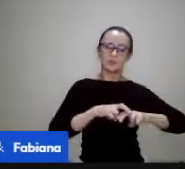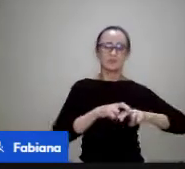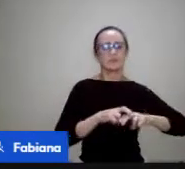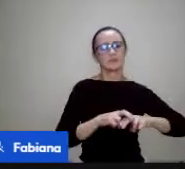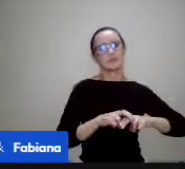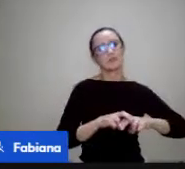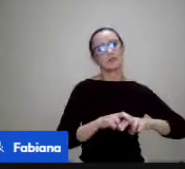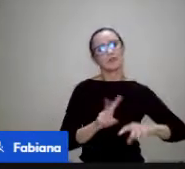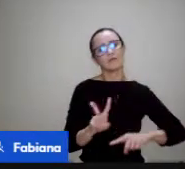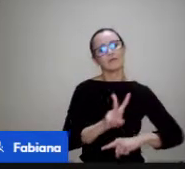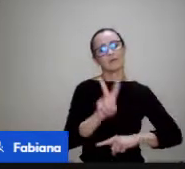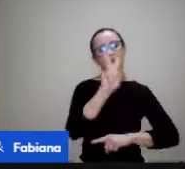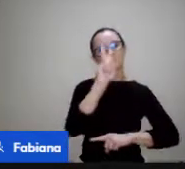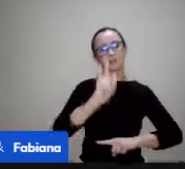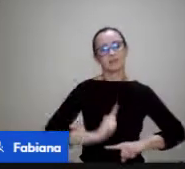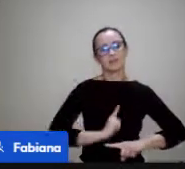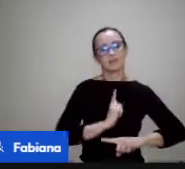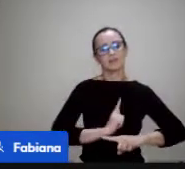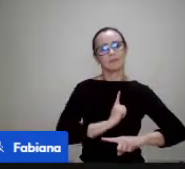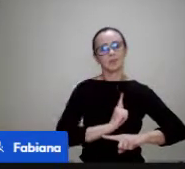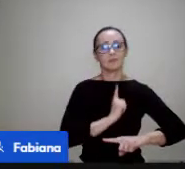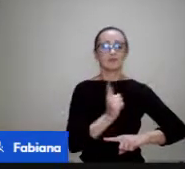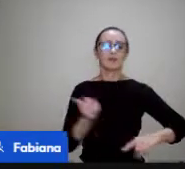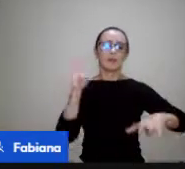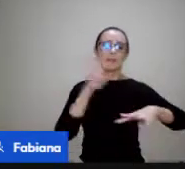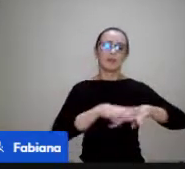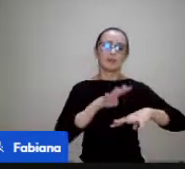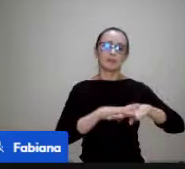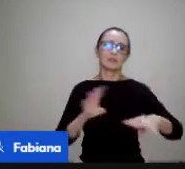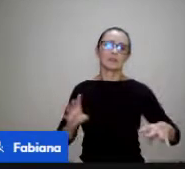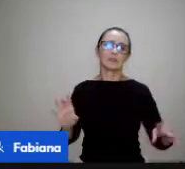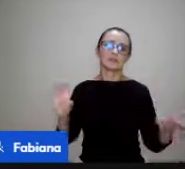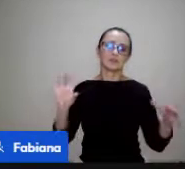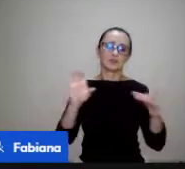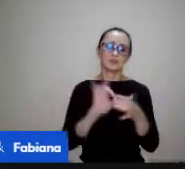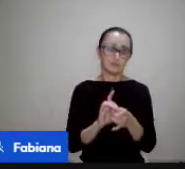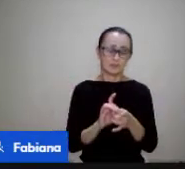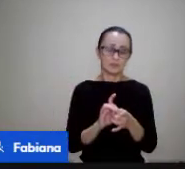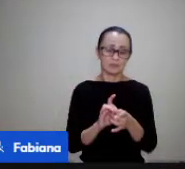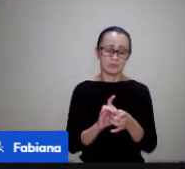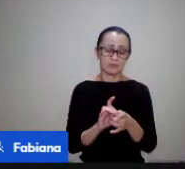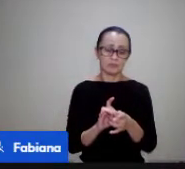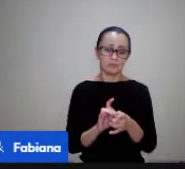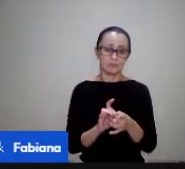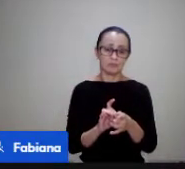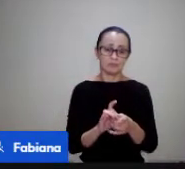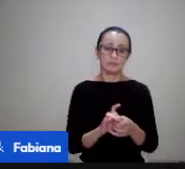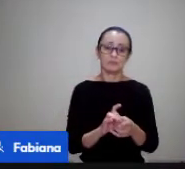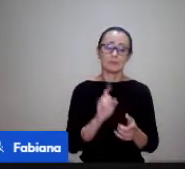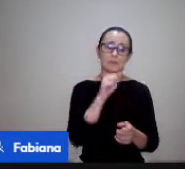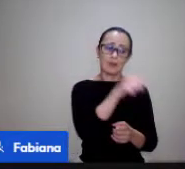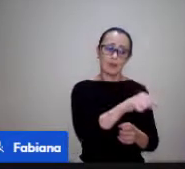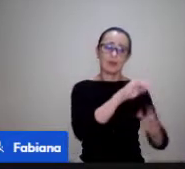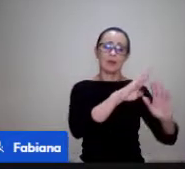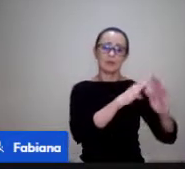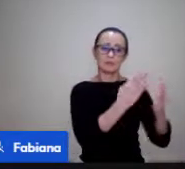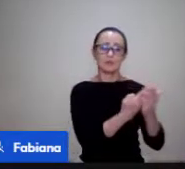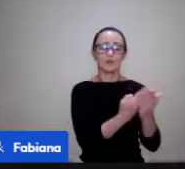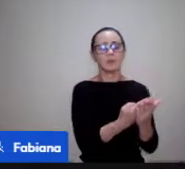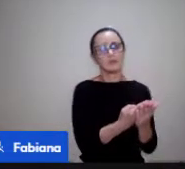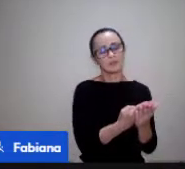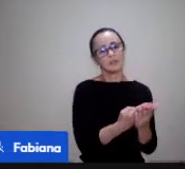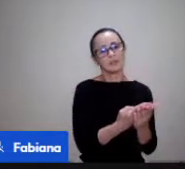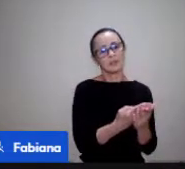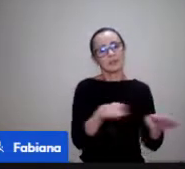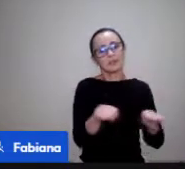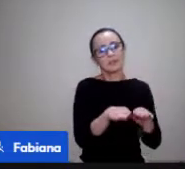a gramática e a matemática. Ela quem? A escola. Ela também se preocupa com a história, a